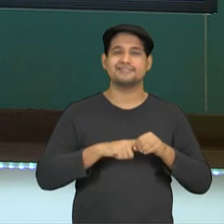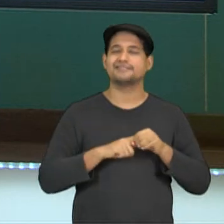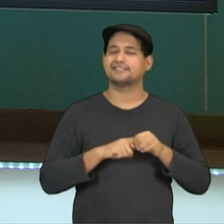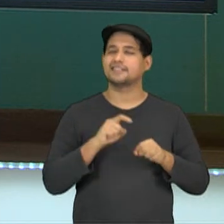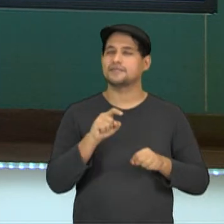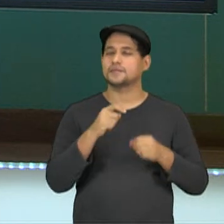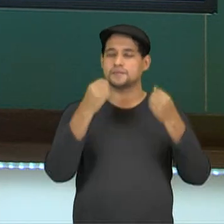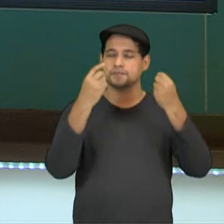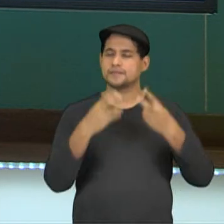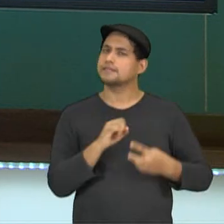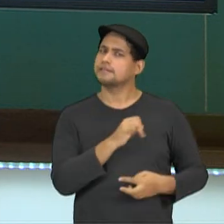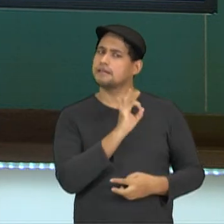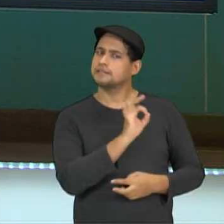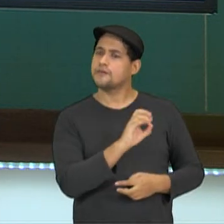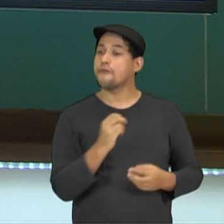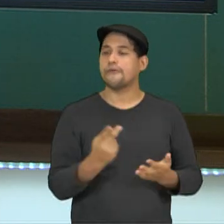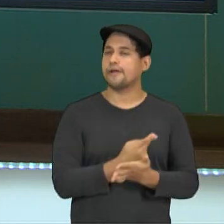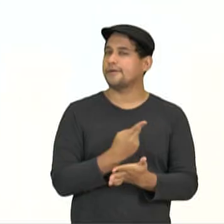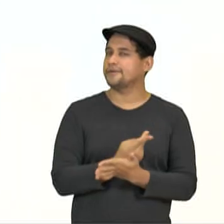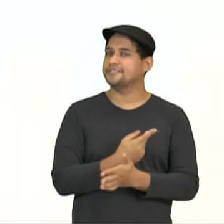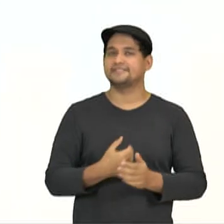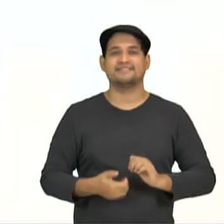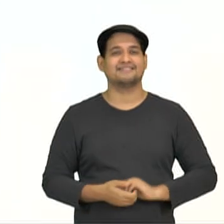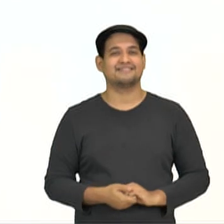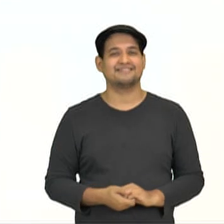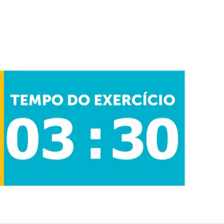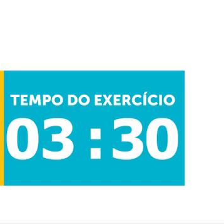aqui para te falar se você acertou ou não.